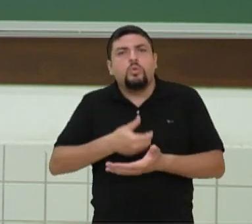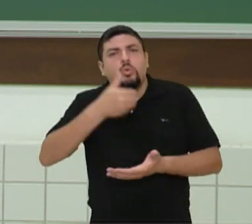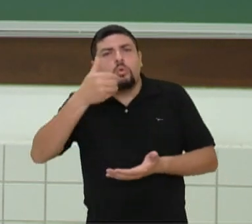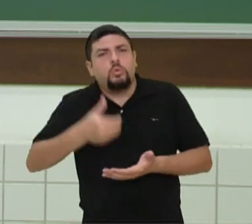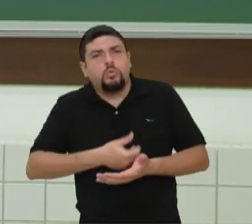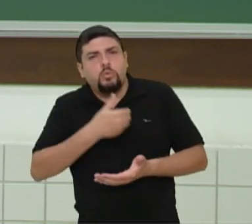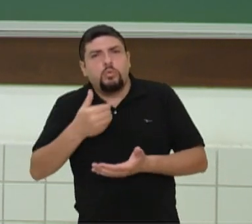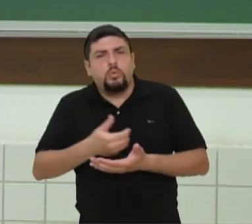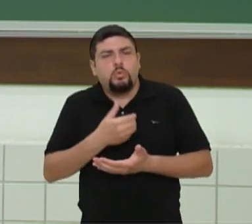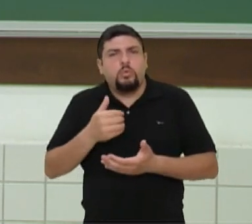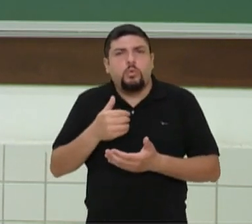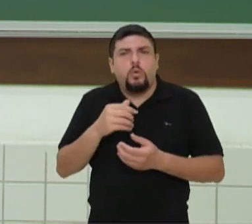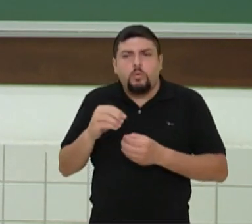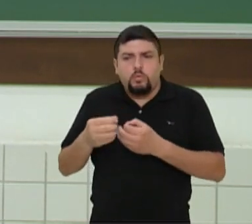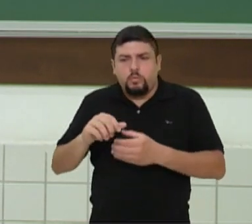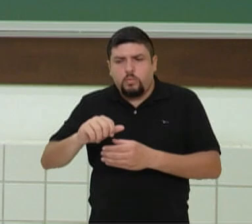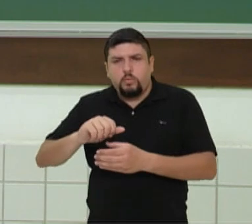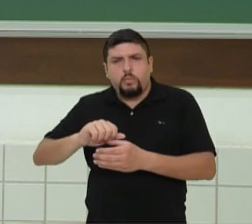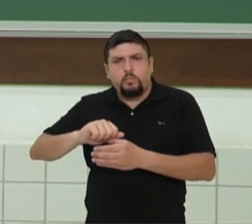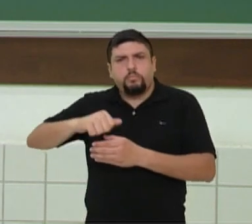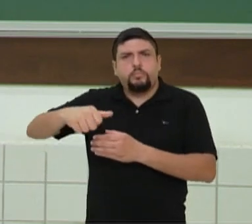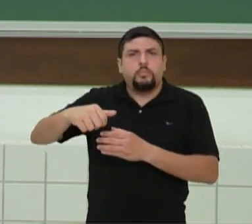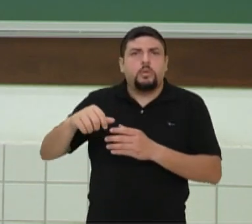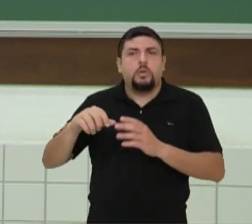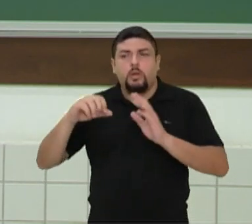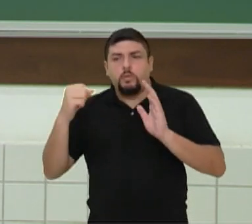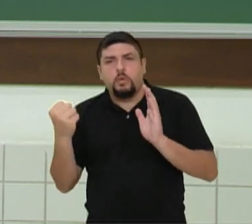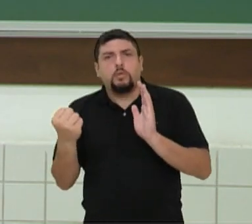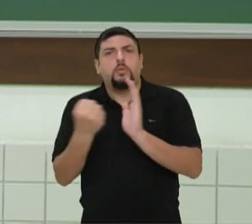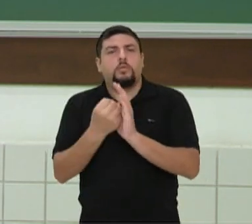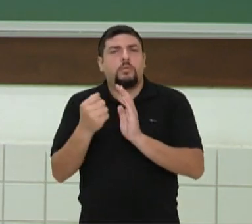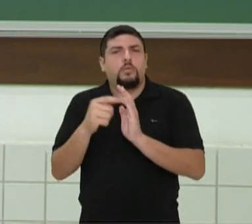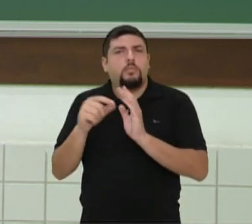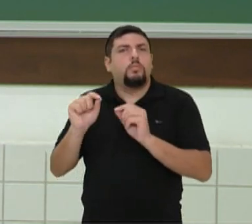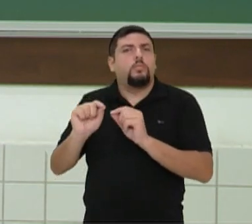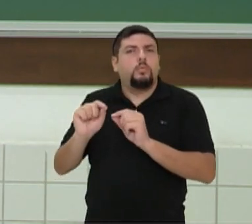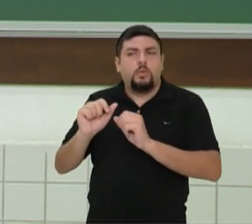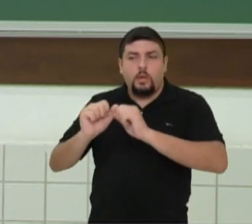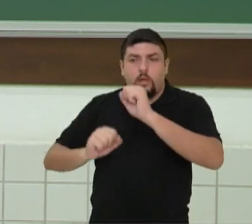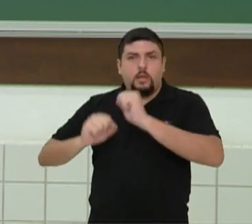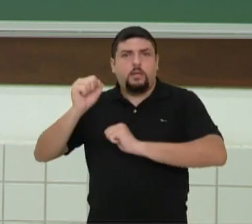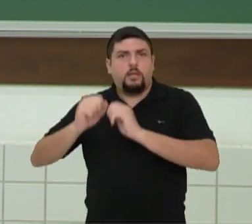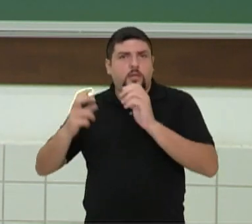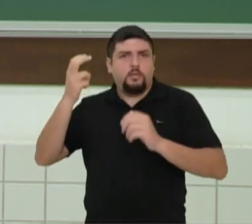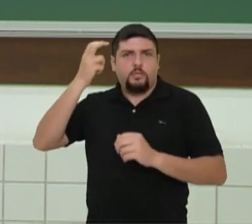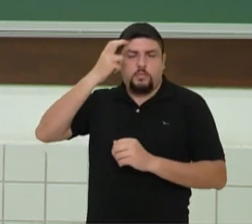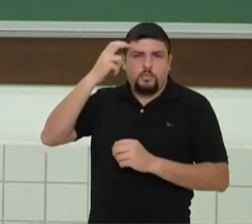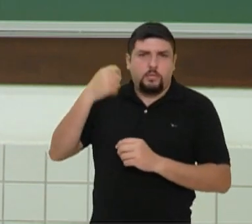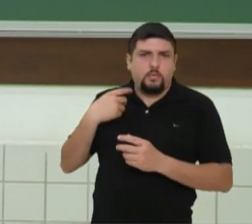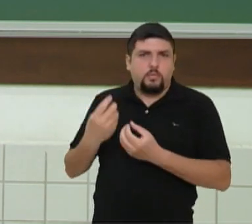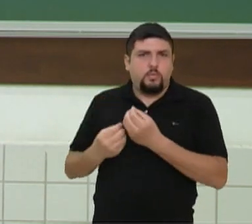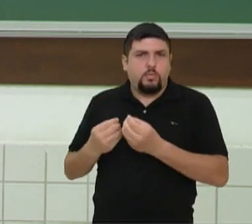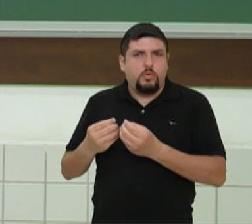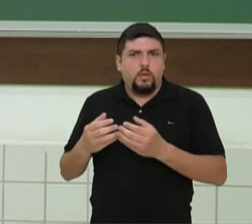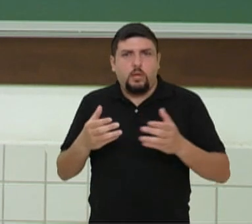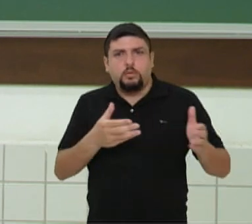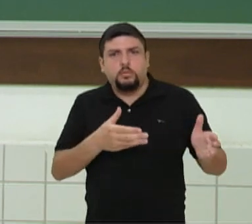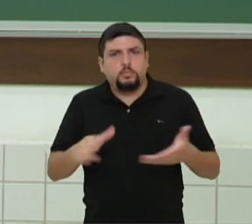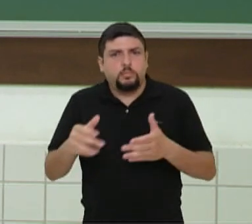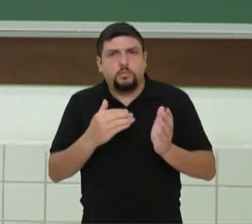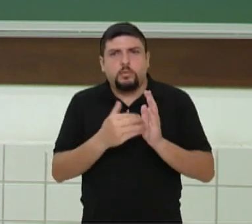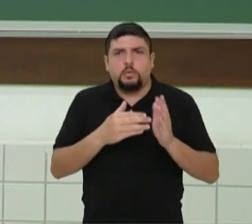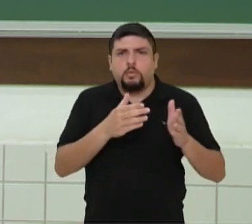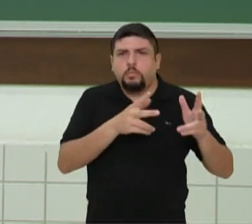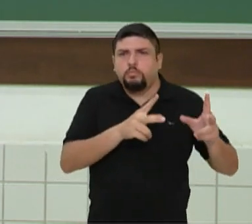assim. O enlatado, ele acabou sendo um símbolo na época para essa indústria cultural, que tem uma produção em série, né?